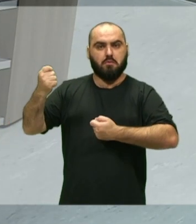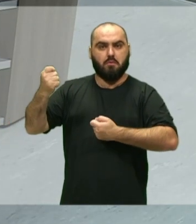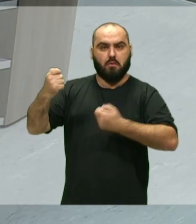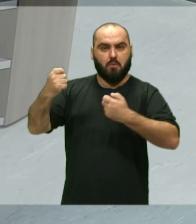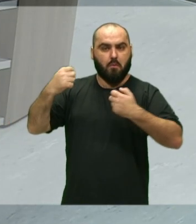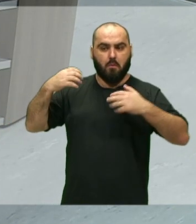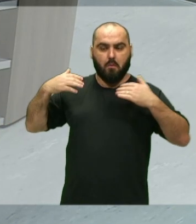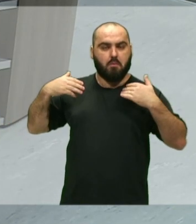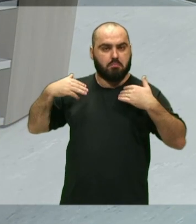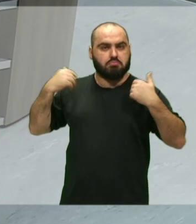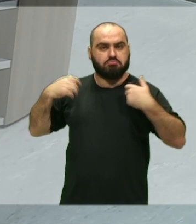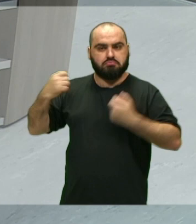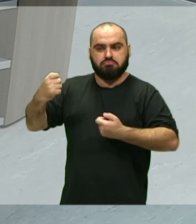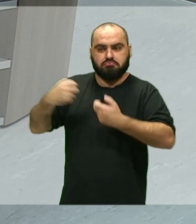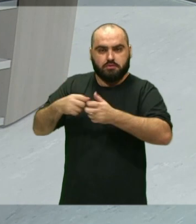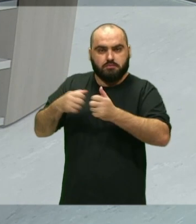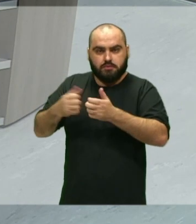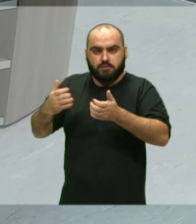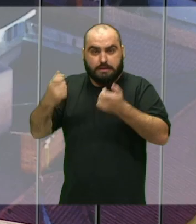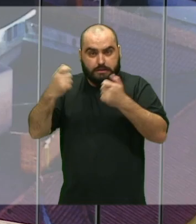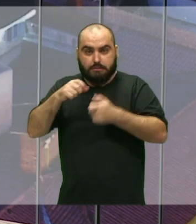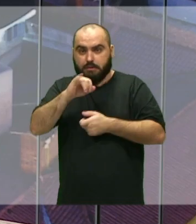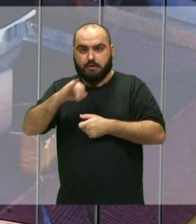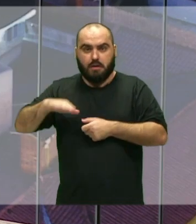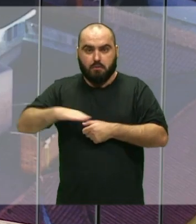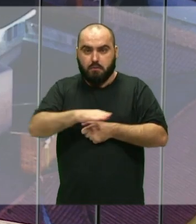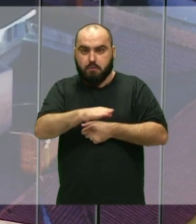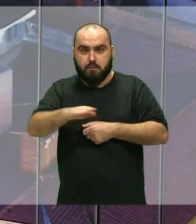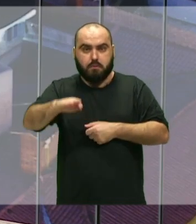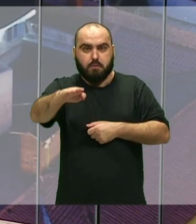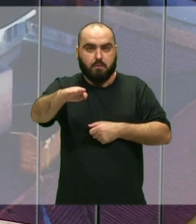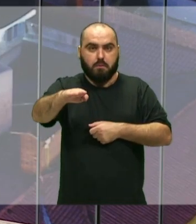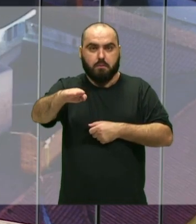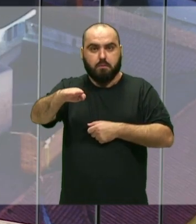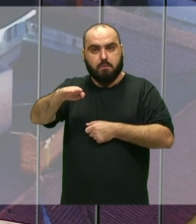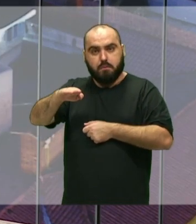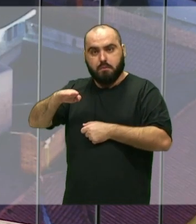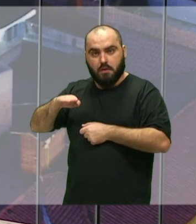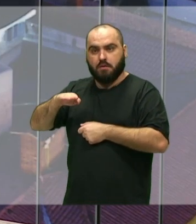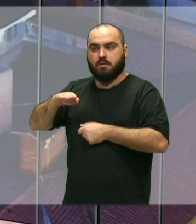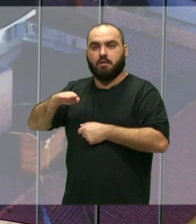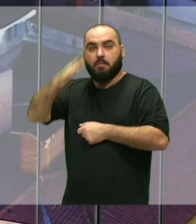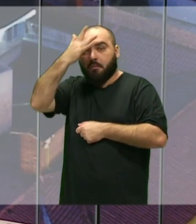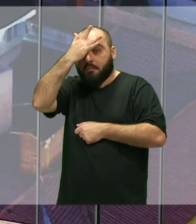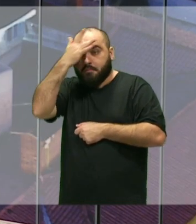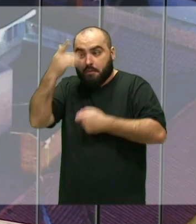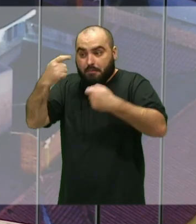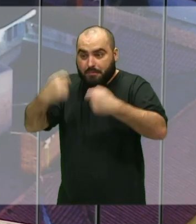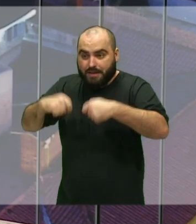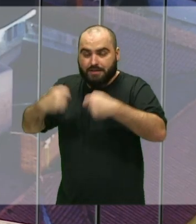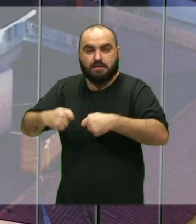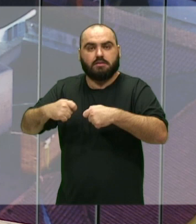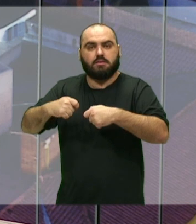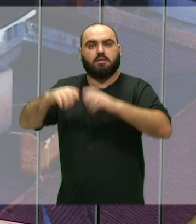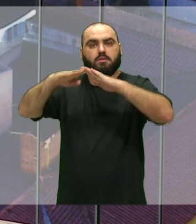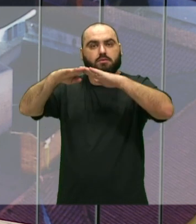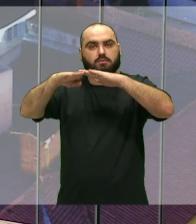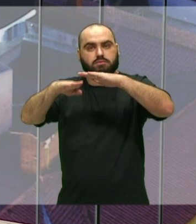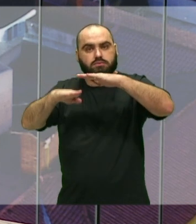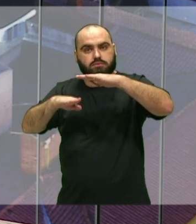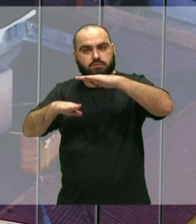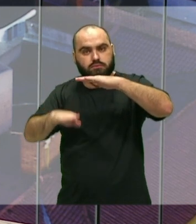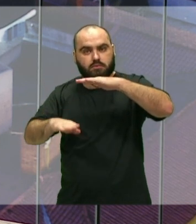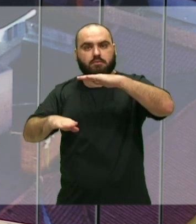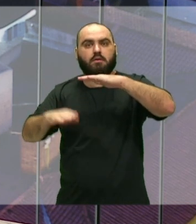fazer manobra com o ônibus para deixar rente a plataforma, abaixar o elevador para o pessoal que precisa, eles baixam. Então,